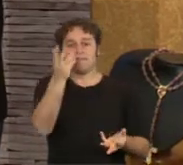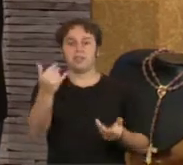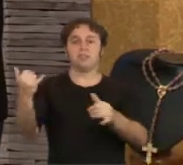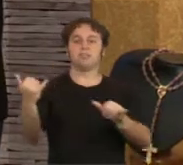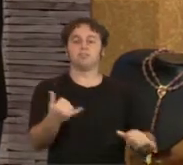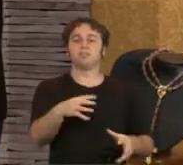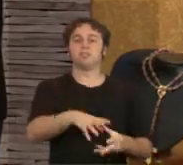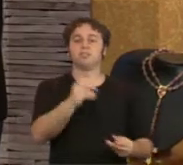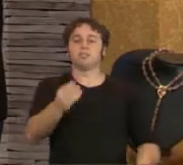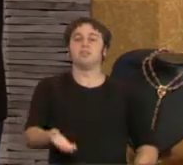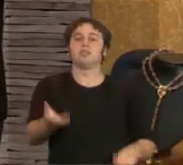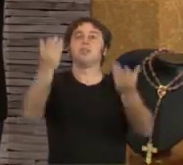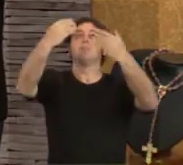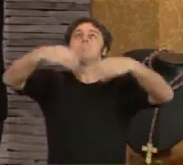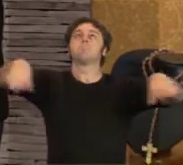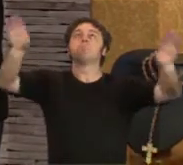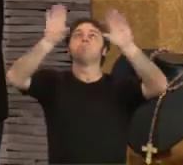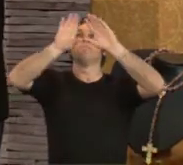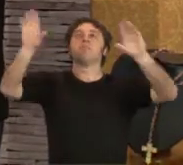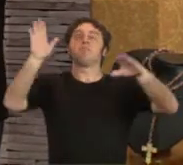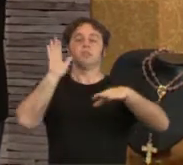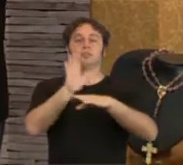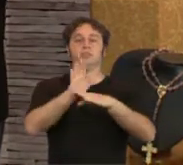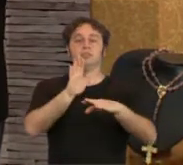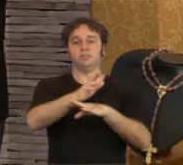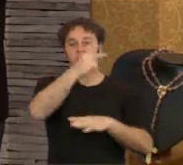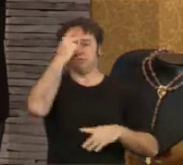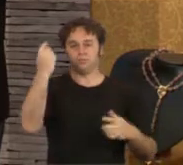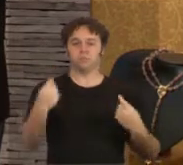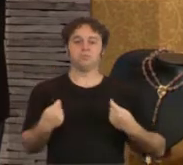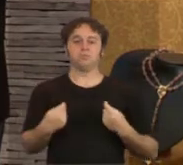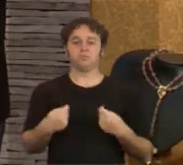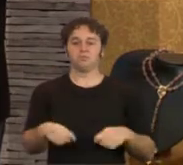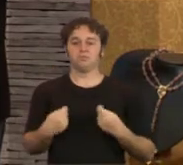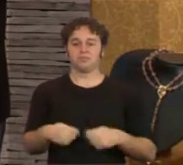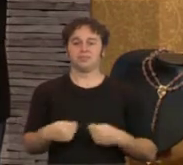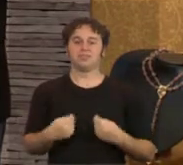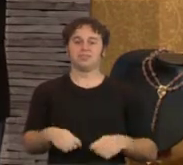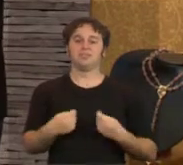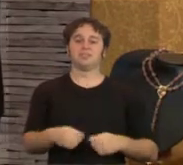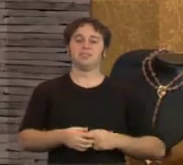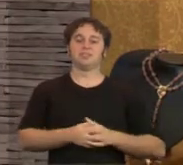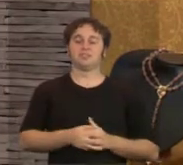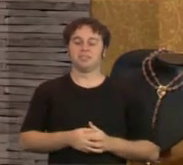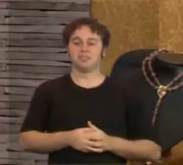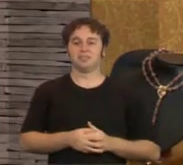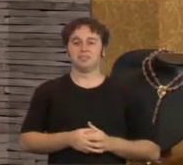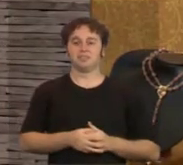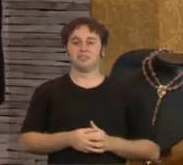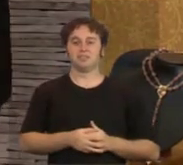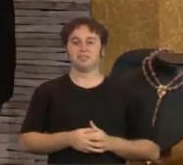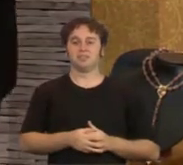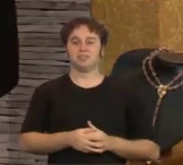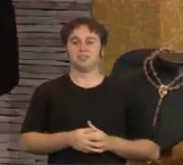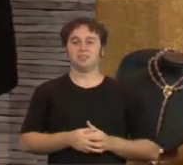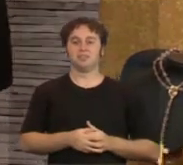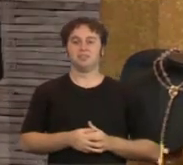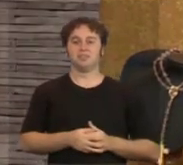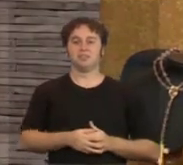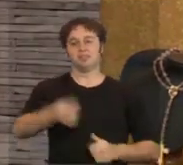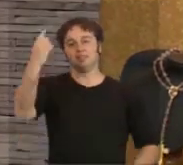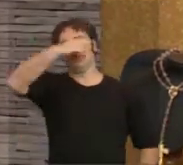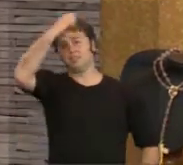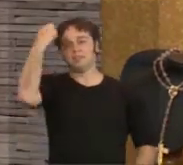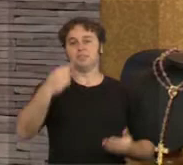perdoai-nos, livrai-nos do fogo do inferno, levai as almas todas para o céu, e socorrei principalmente as que mais precisarem.